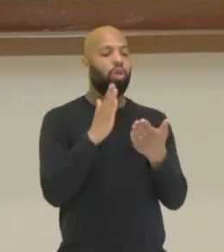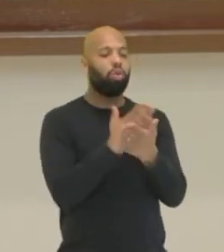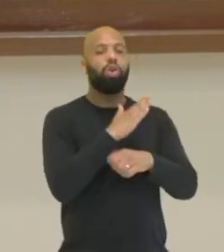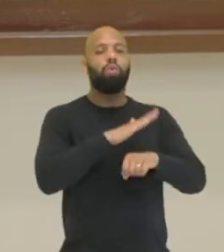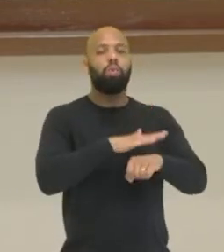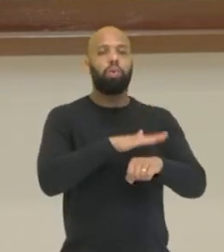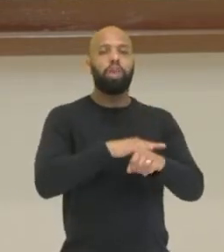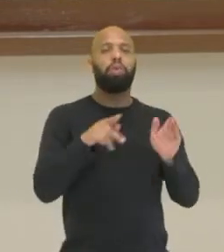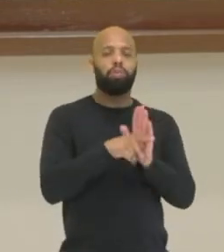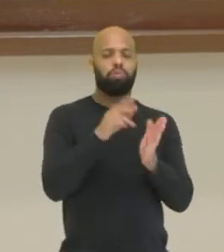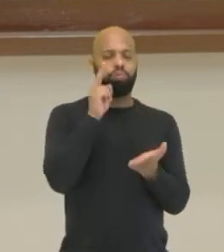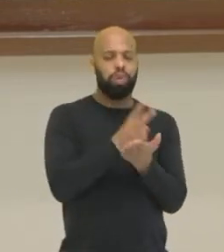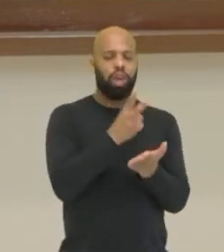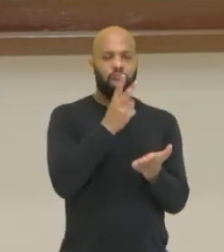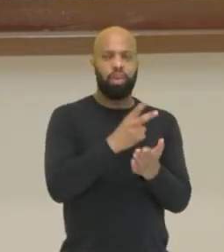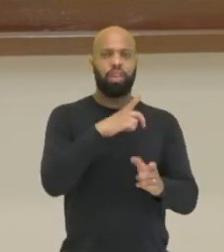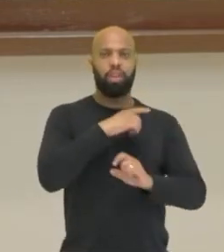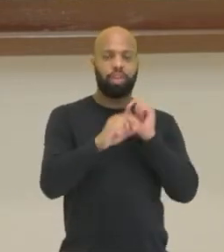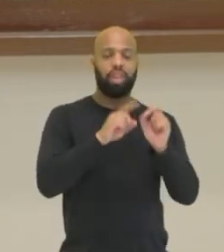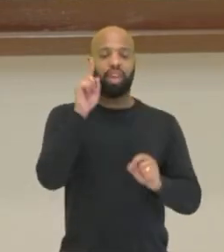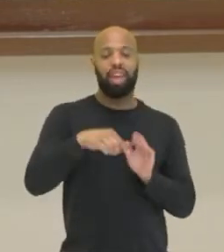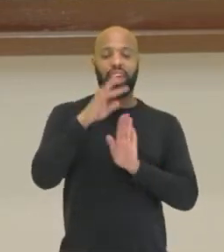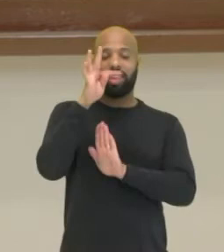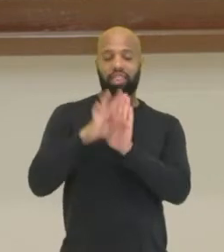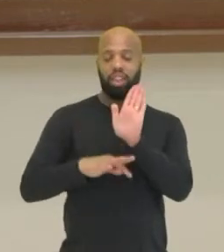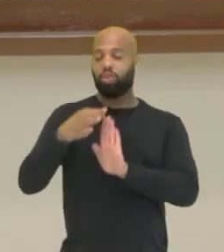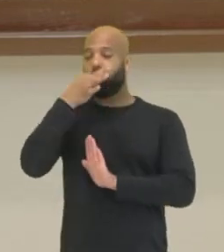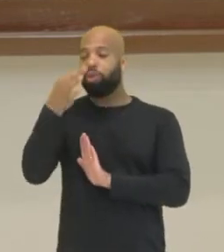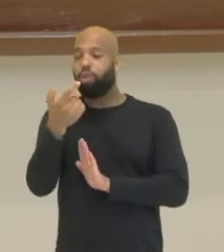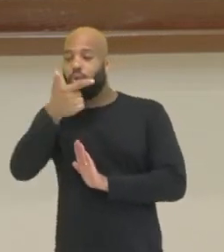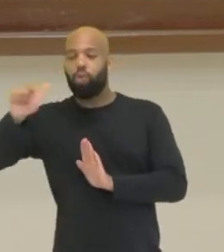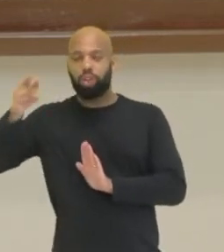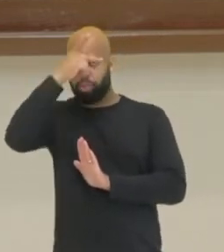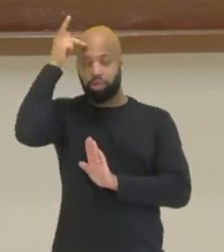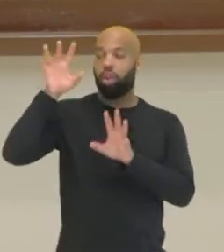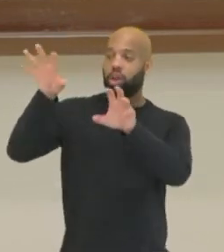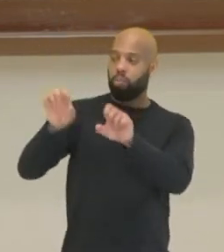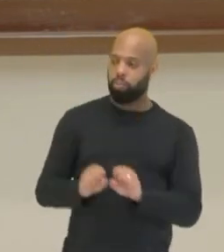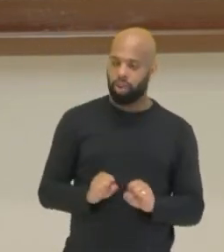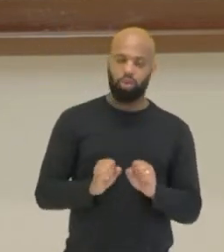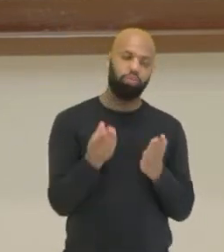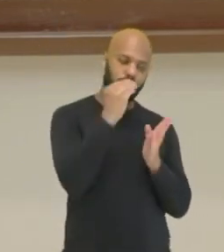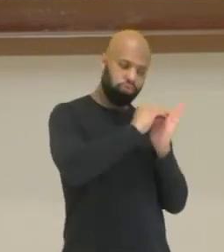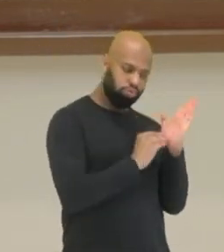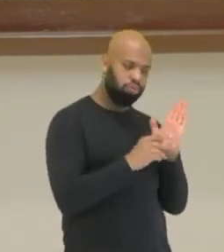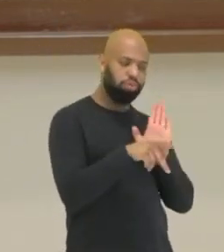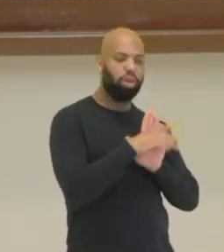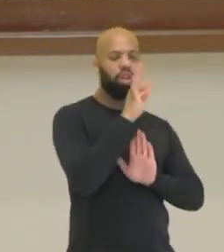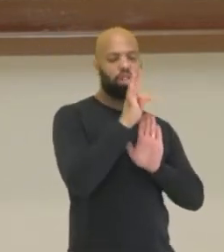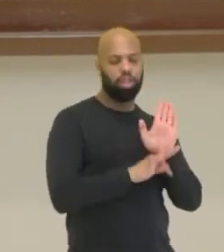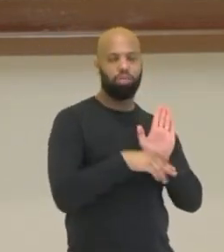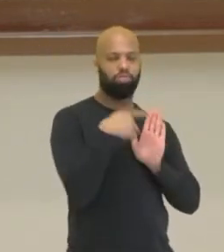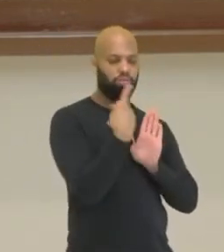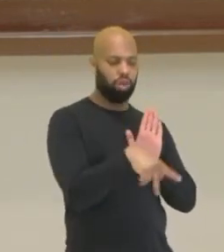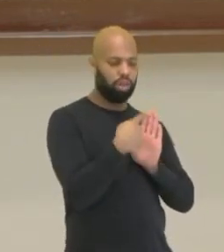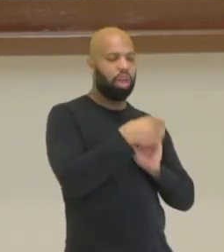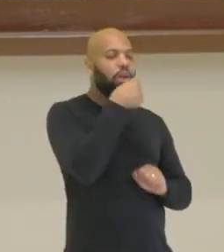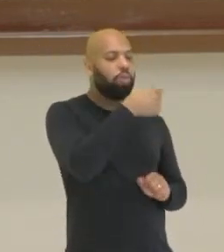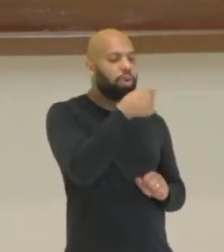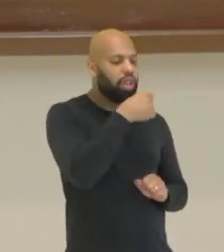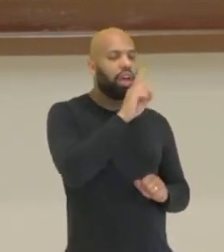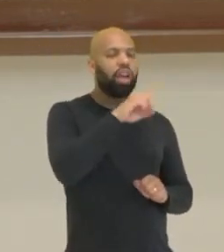mesma reportagem ele traga artigo de opinião, ele traga a opinião de algum especialista no assunto, né? E aí a gente tem